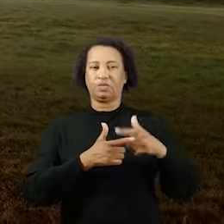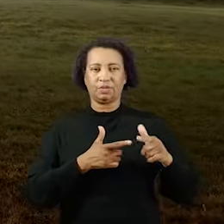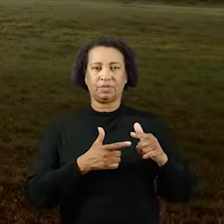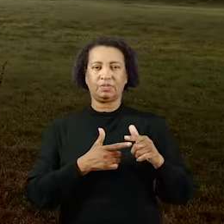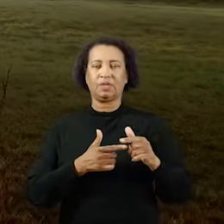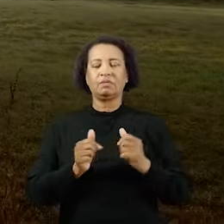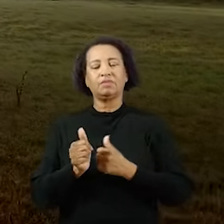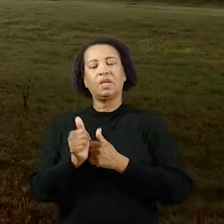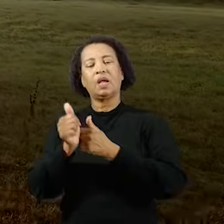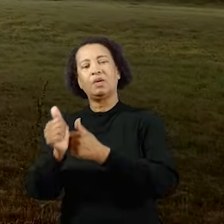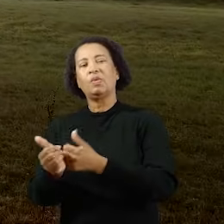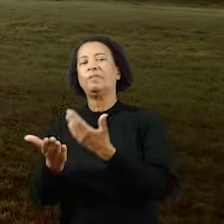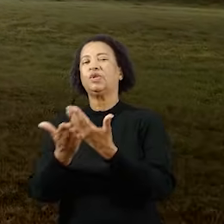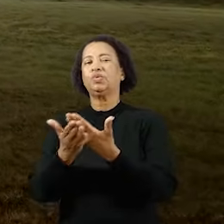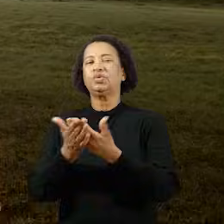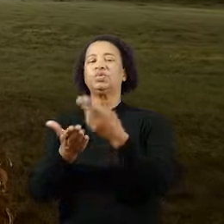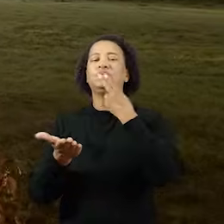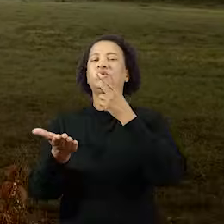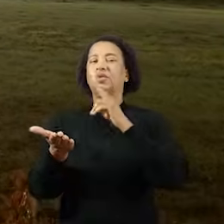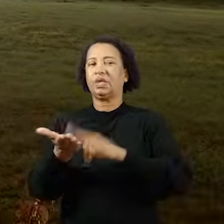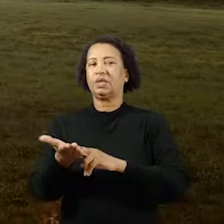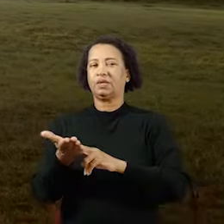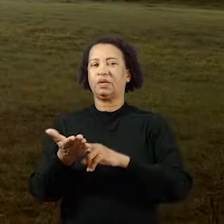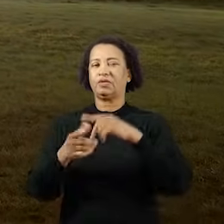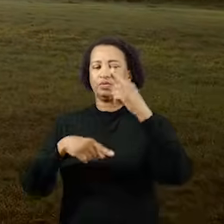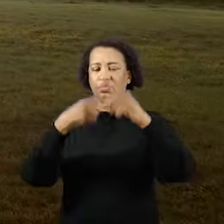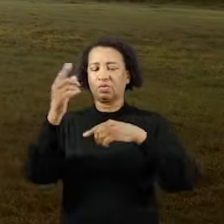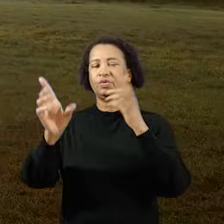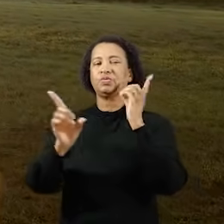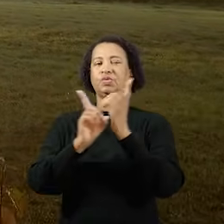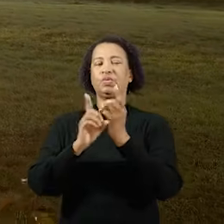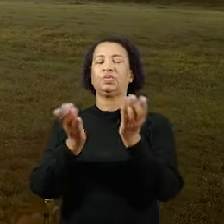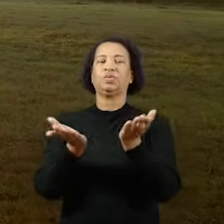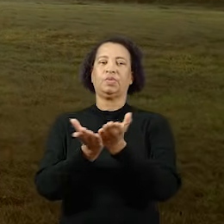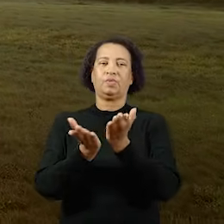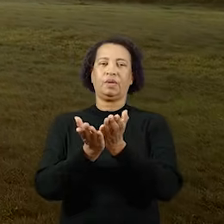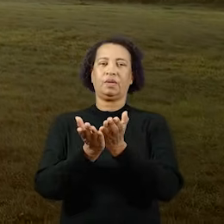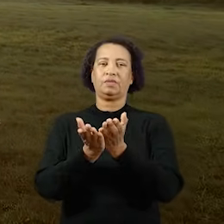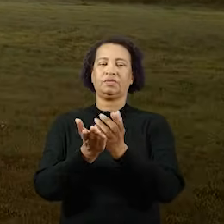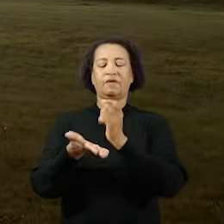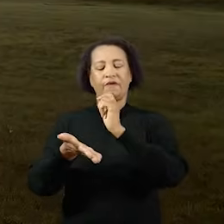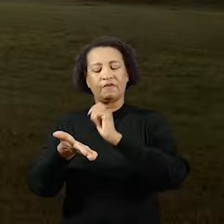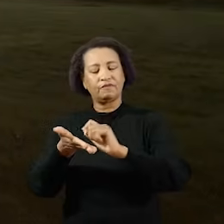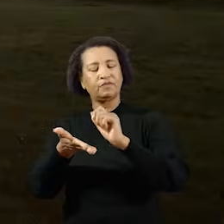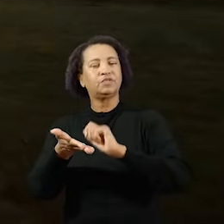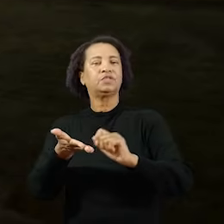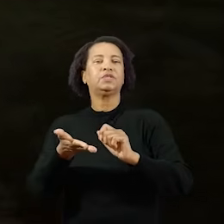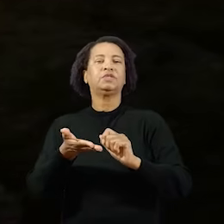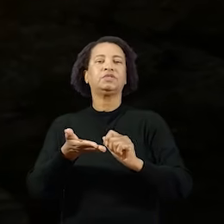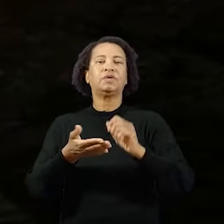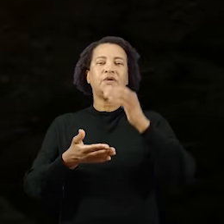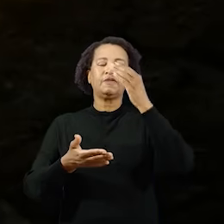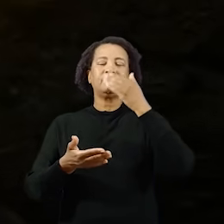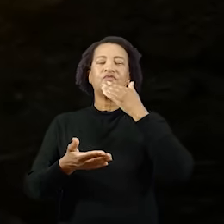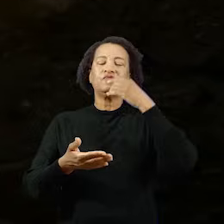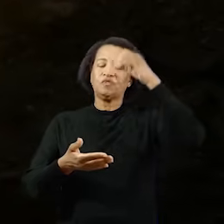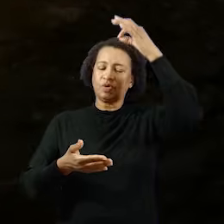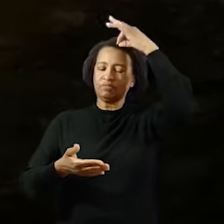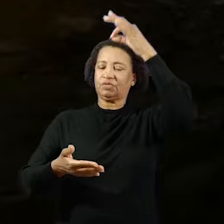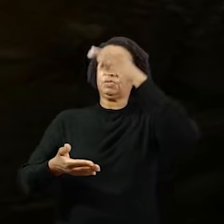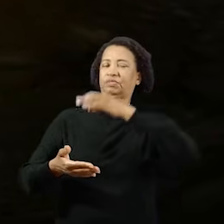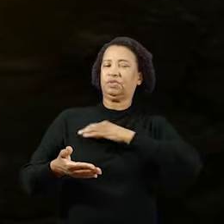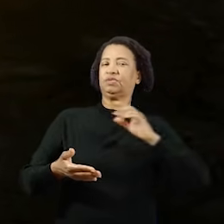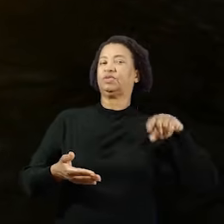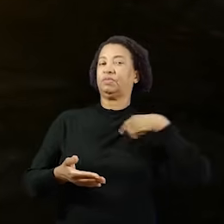nela. Acompanhe o estudo desta carta no nosso próximo encontro com a palavra. Ela foi escrita e inspirada pelo Espírito Santo